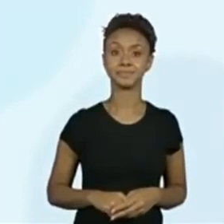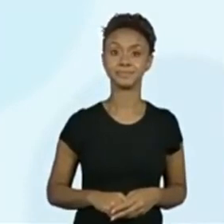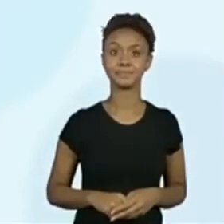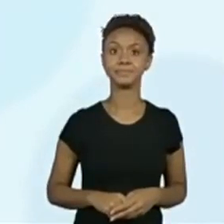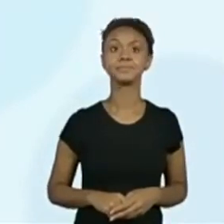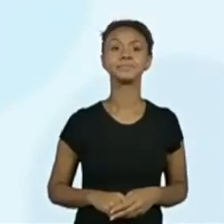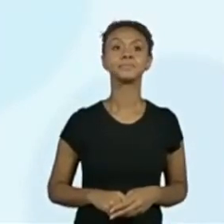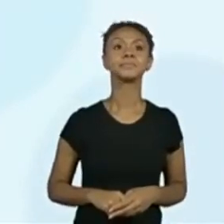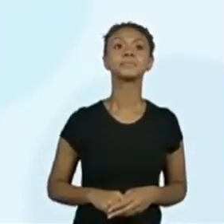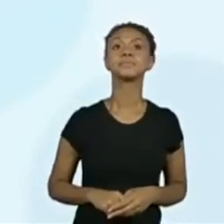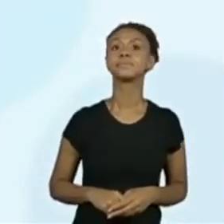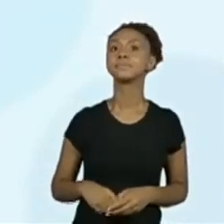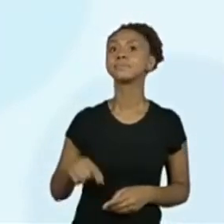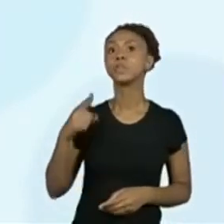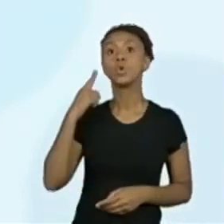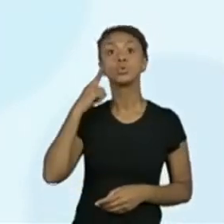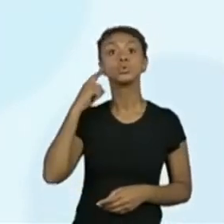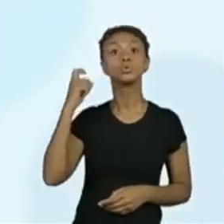O som